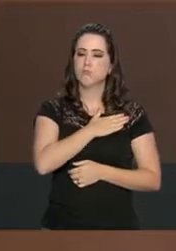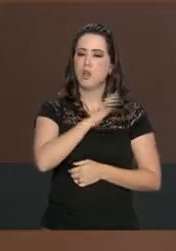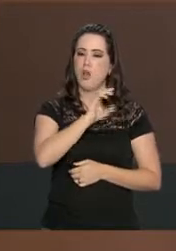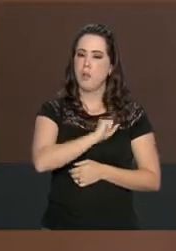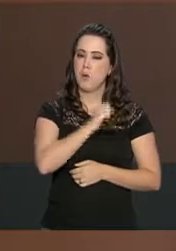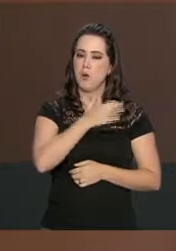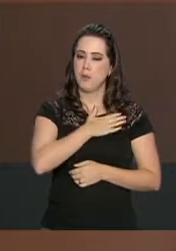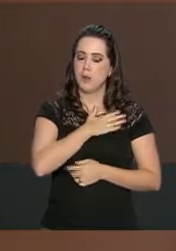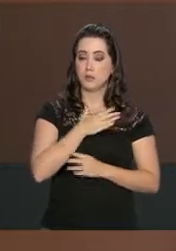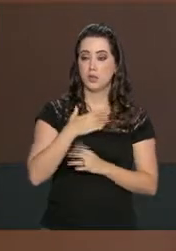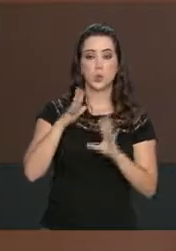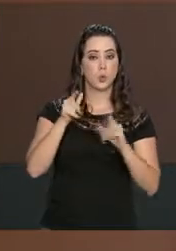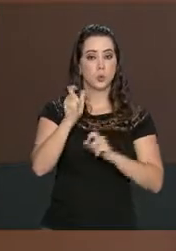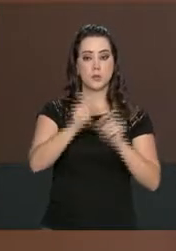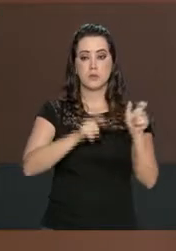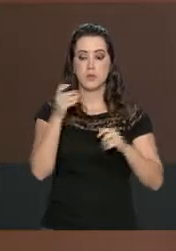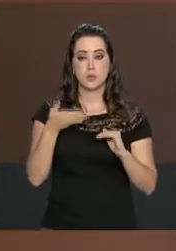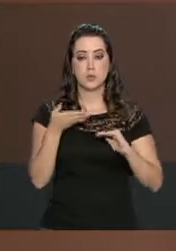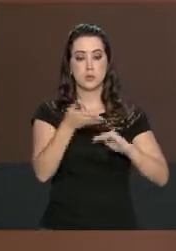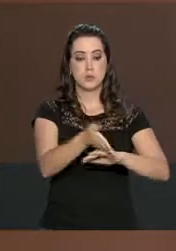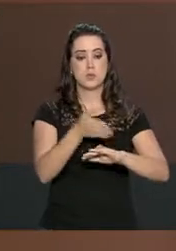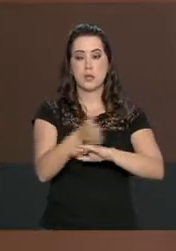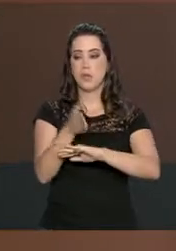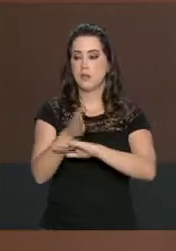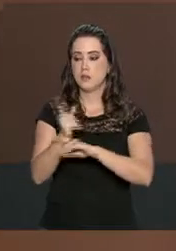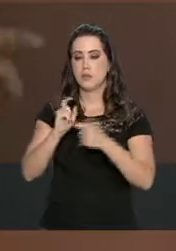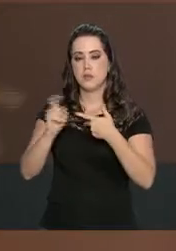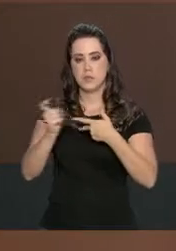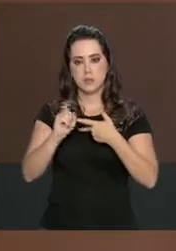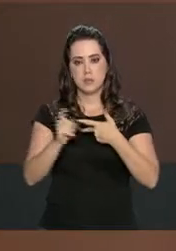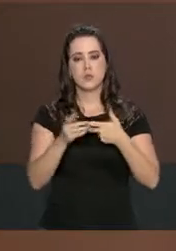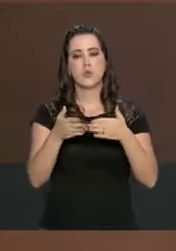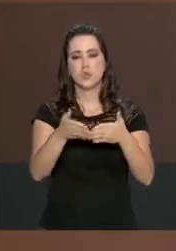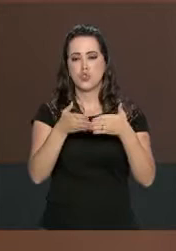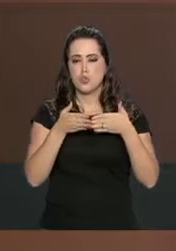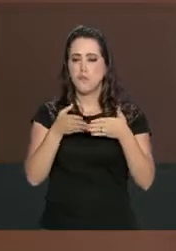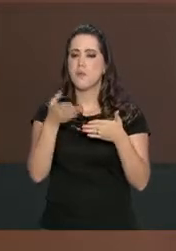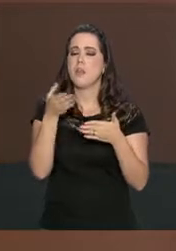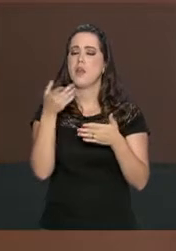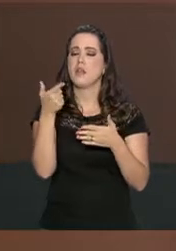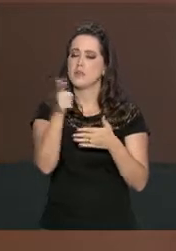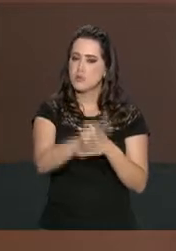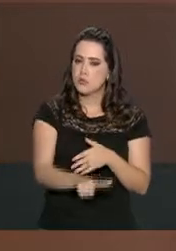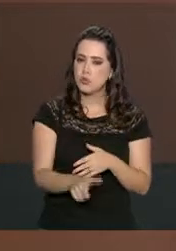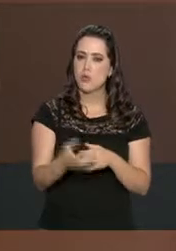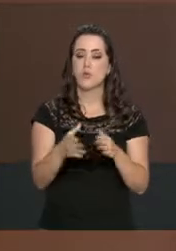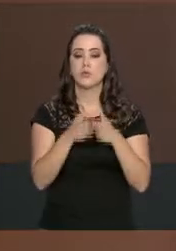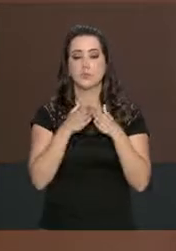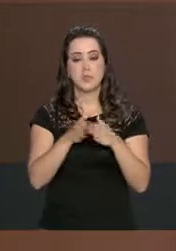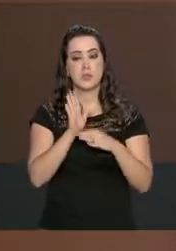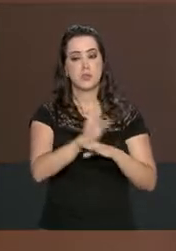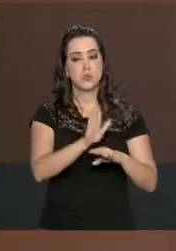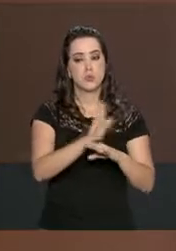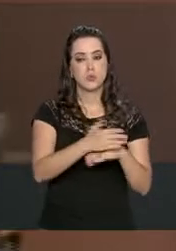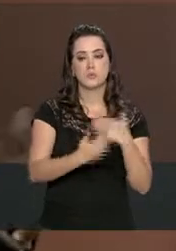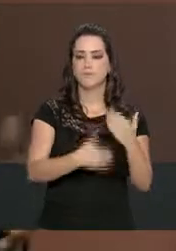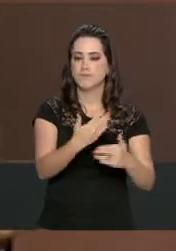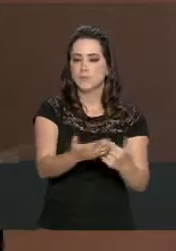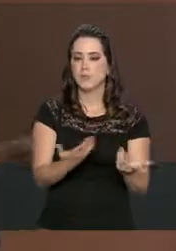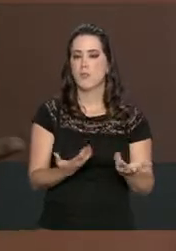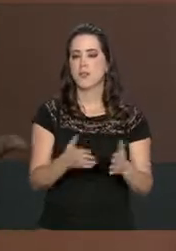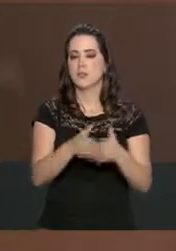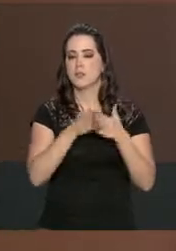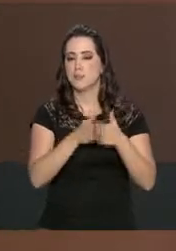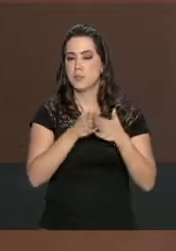eles todos se dirijam ao Poder Executivo e a todo momento pleiteiem, reivindiquem, postulem, e dessa reivindicação,